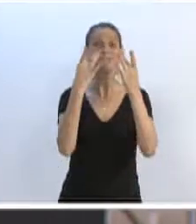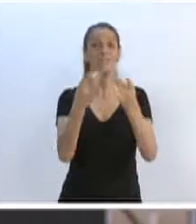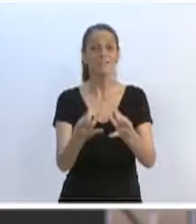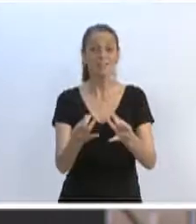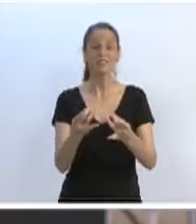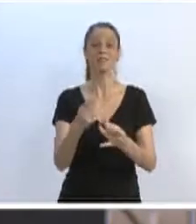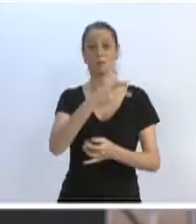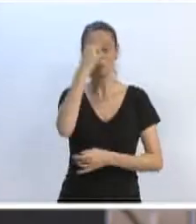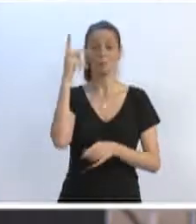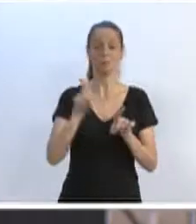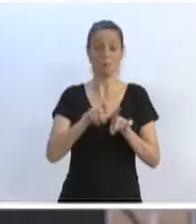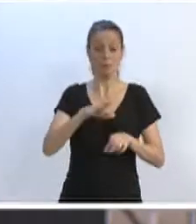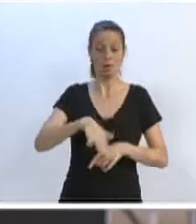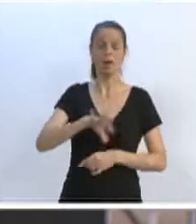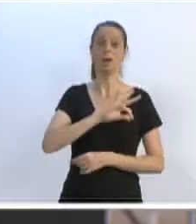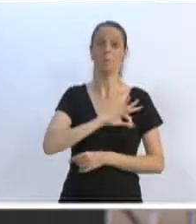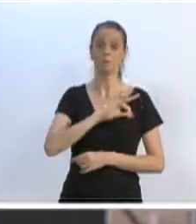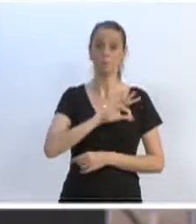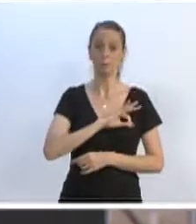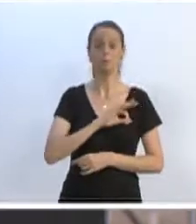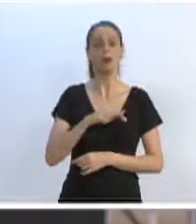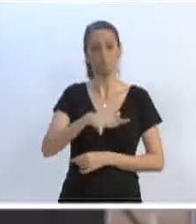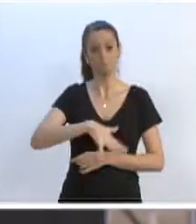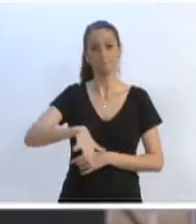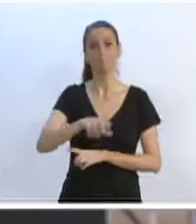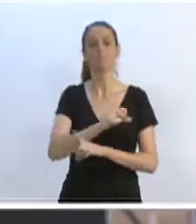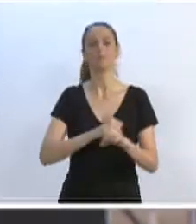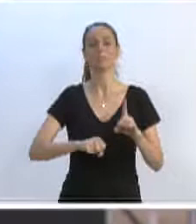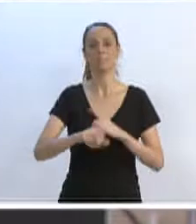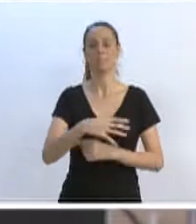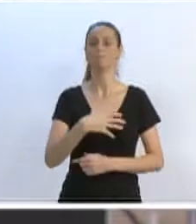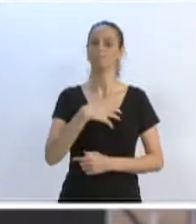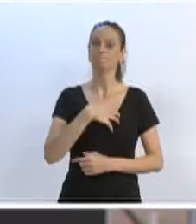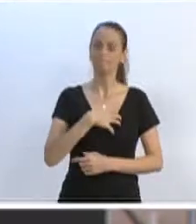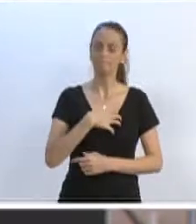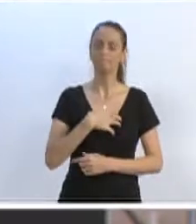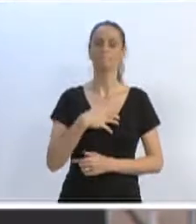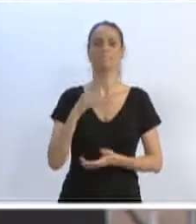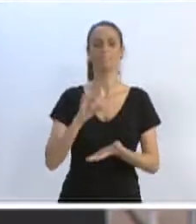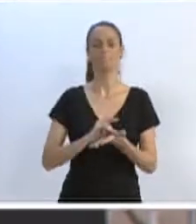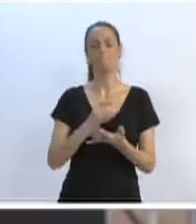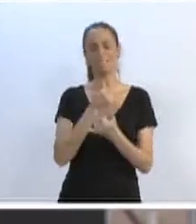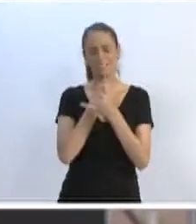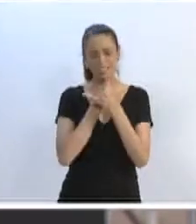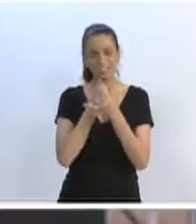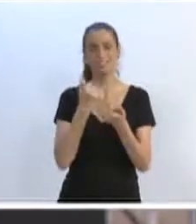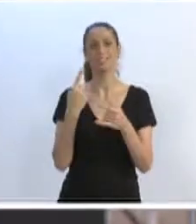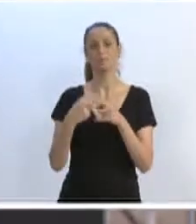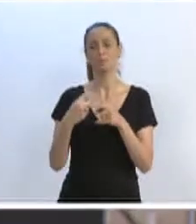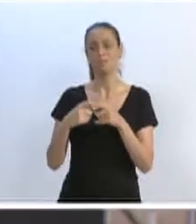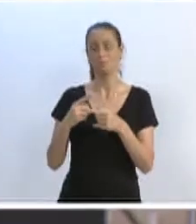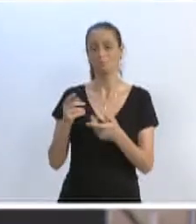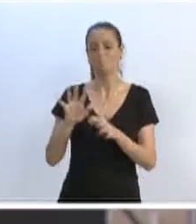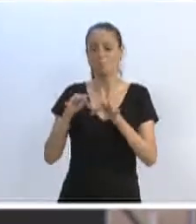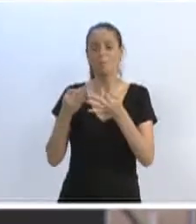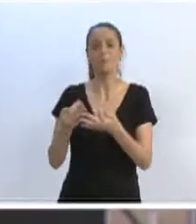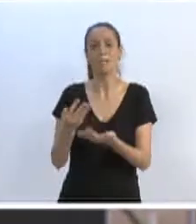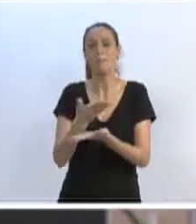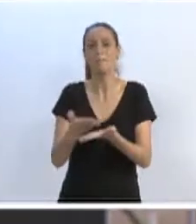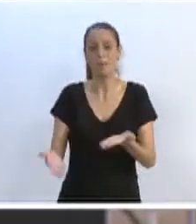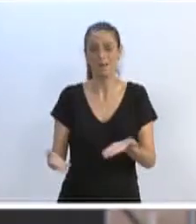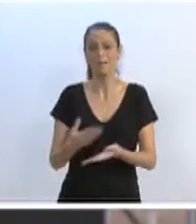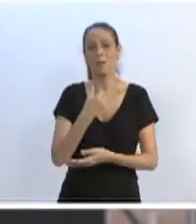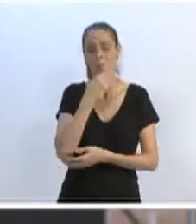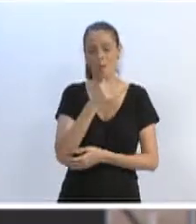área policial à nossa sociedade. Votos de pesar aí também a toda a família, e sem dúvida Blumenau